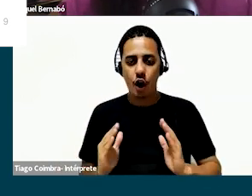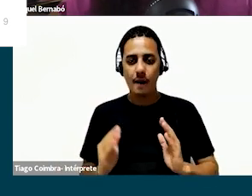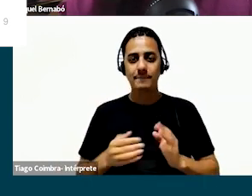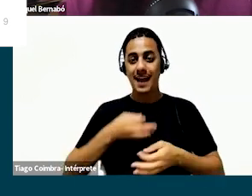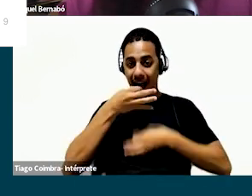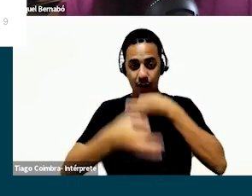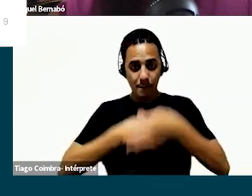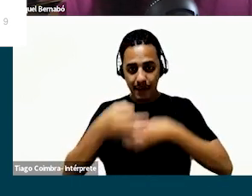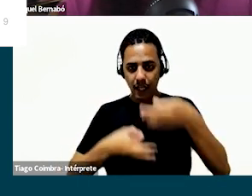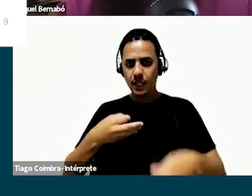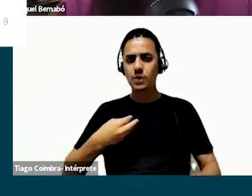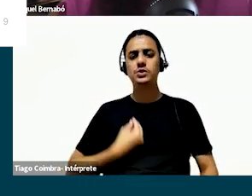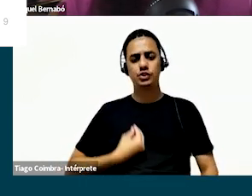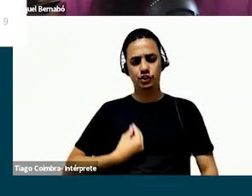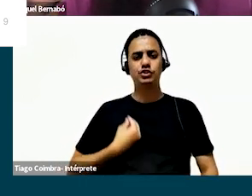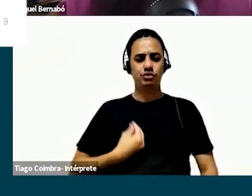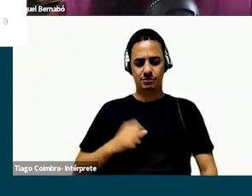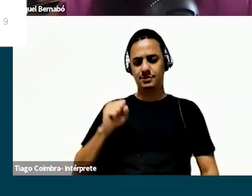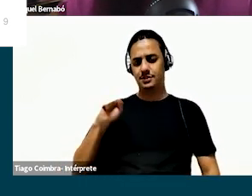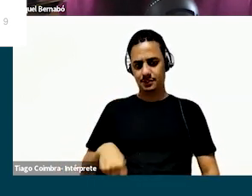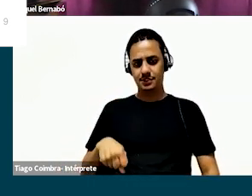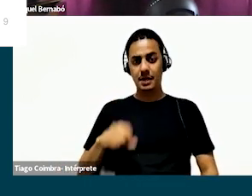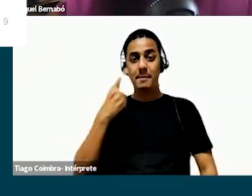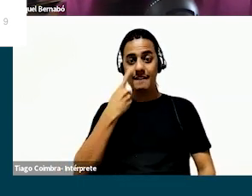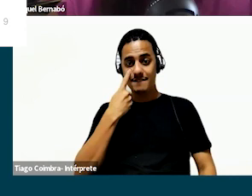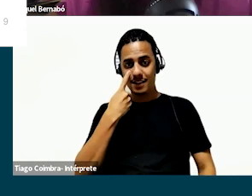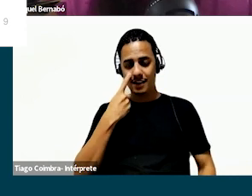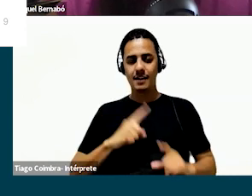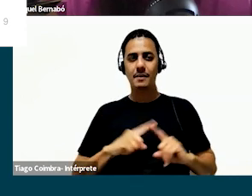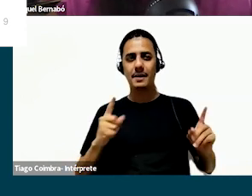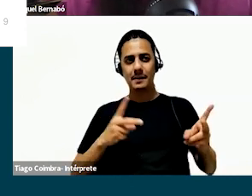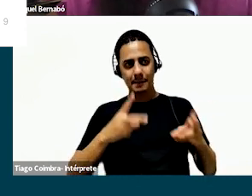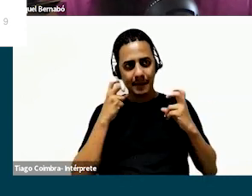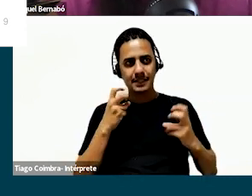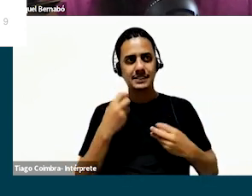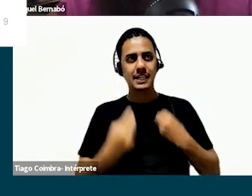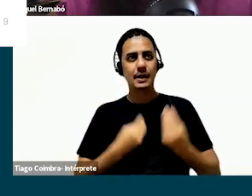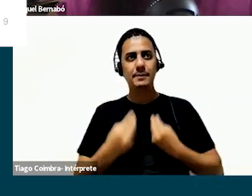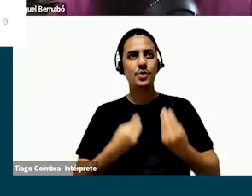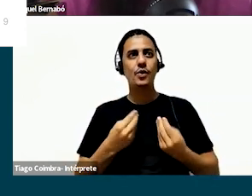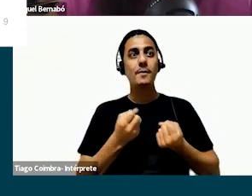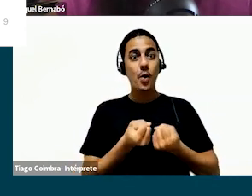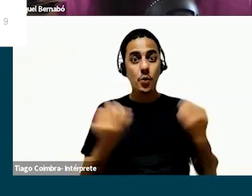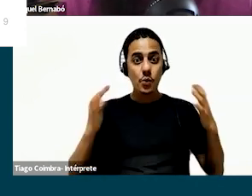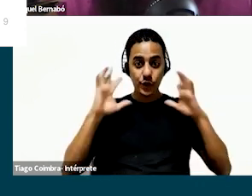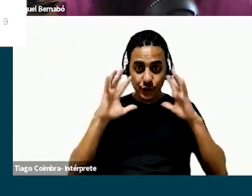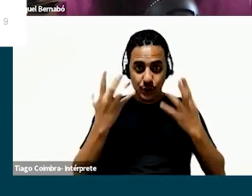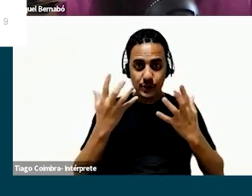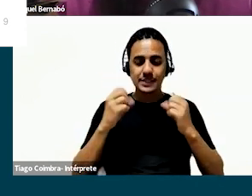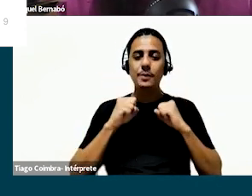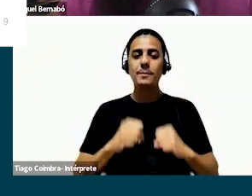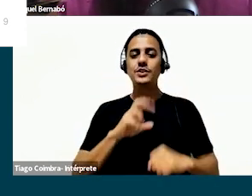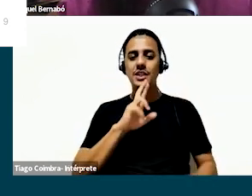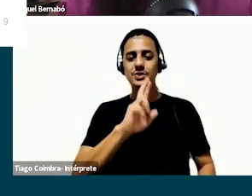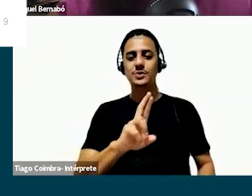em um espaço físico menor. Então, os argumentos com certeza existiram, né, de olhar para backstage. Mas vocês conseguem perceber o quanto que